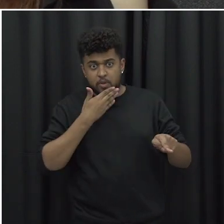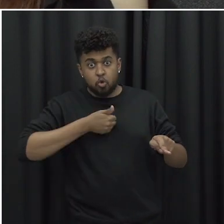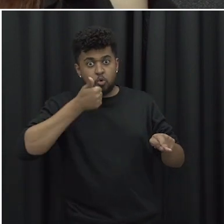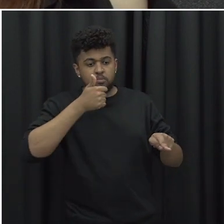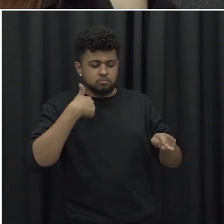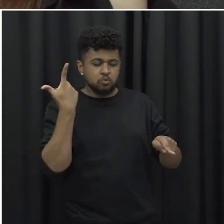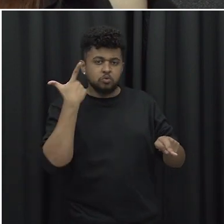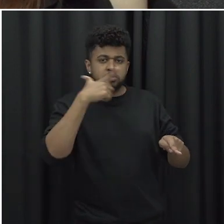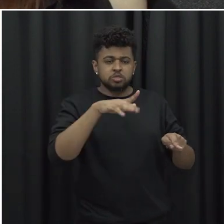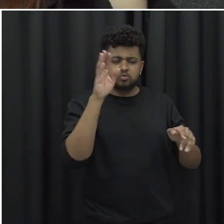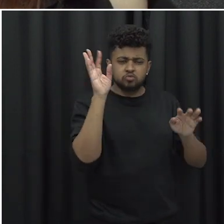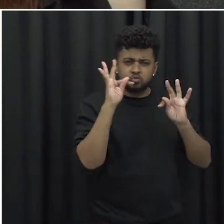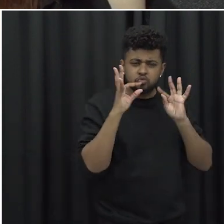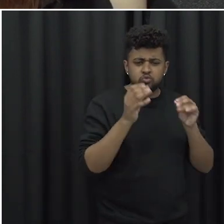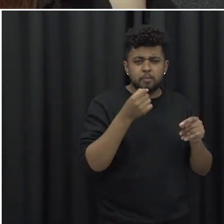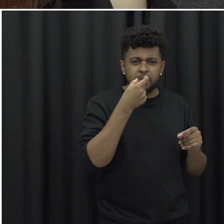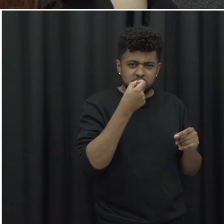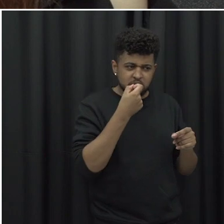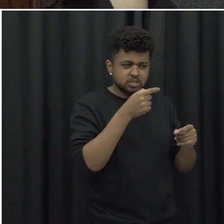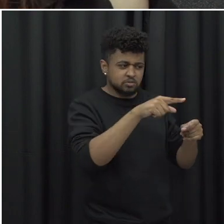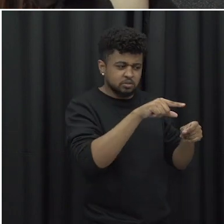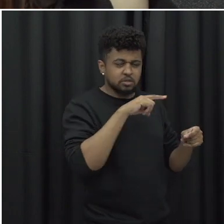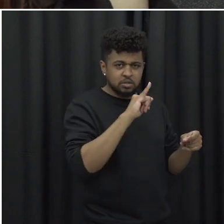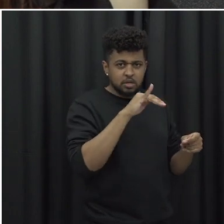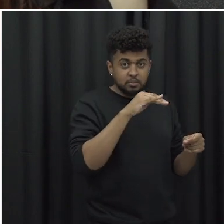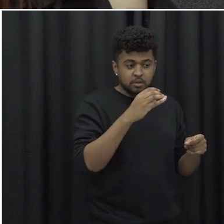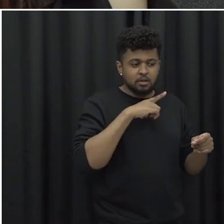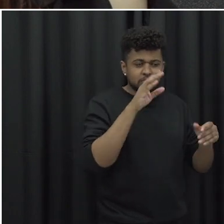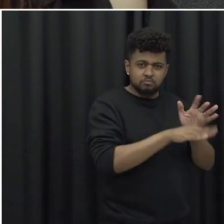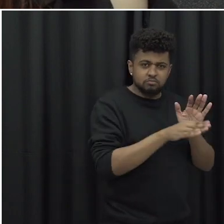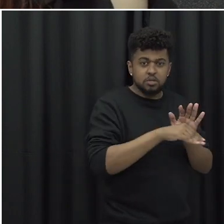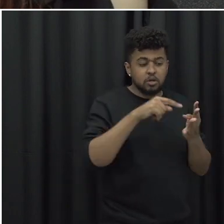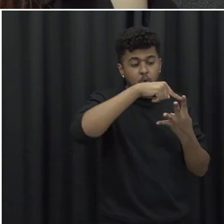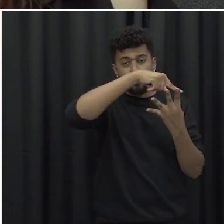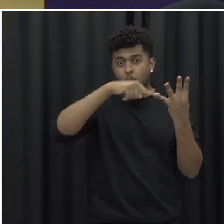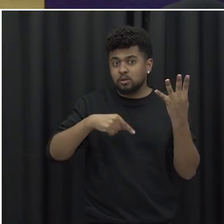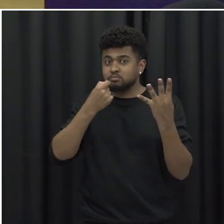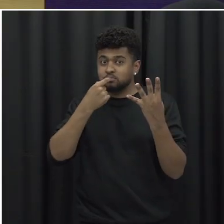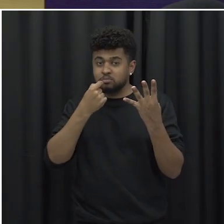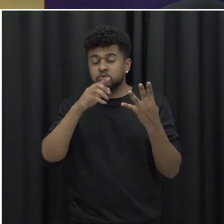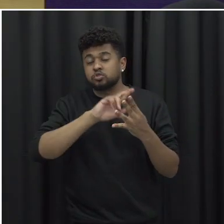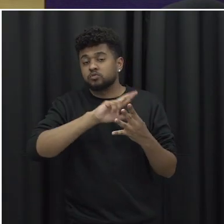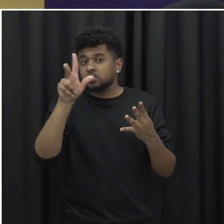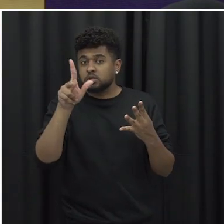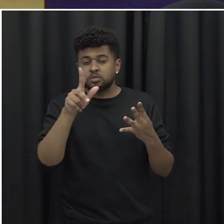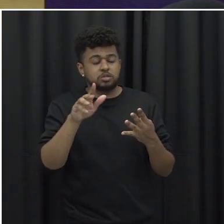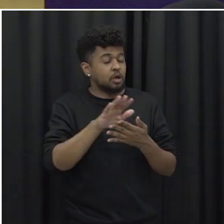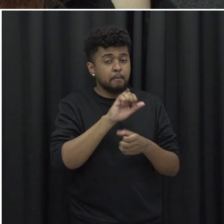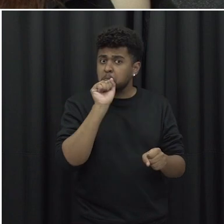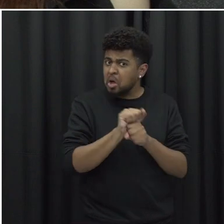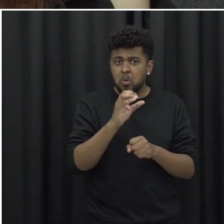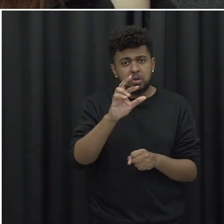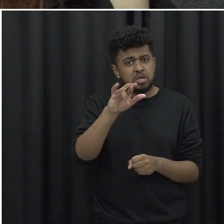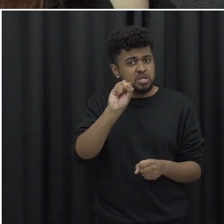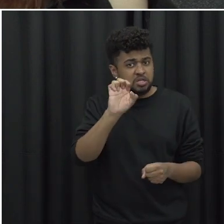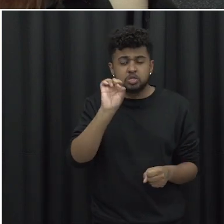medicações diferentes e ficou sem crise só com o uso do canabidiol. Então, assim, até tirou um pouco do meu preconceito, que eu também tinha